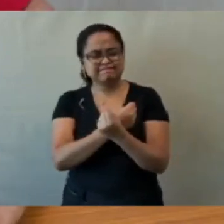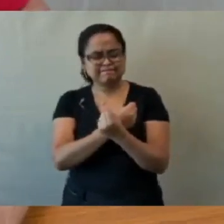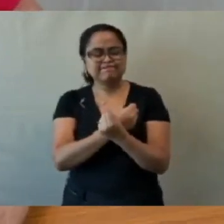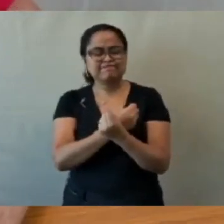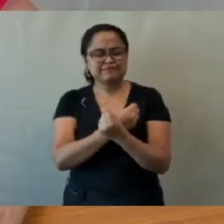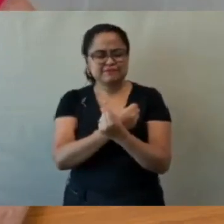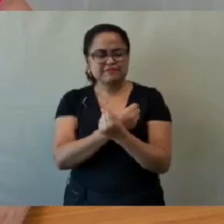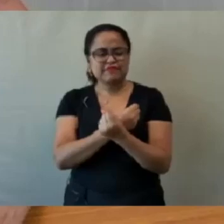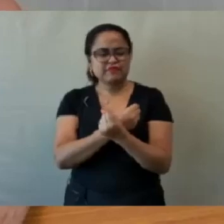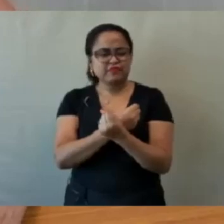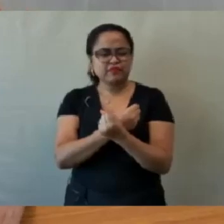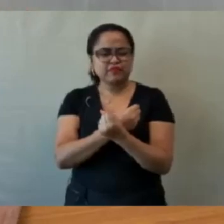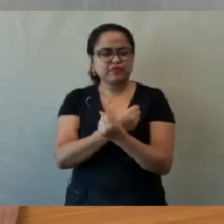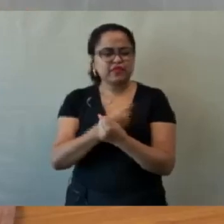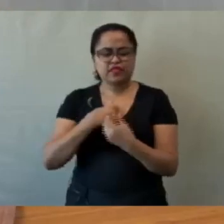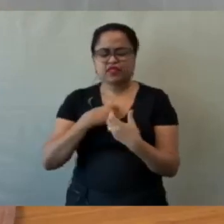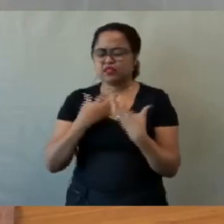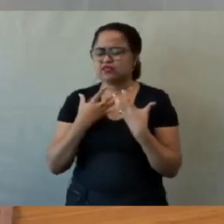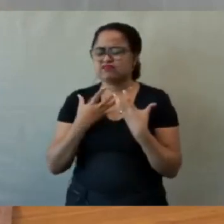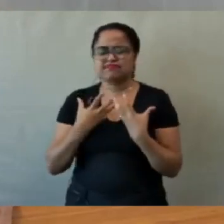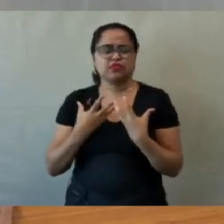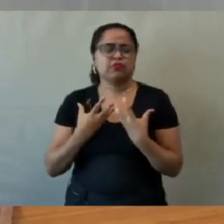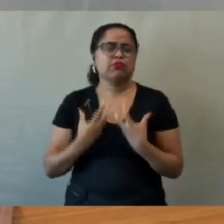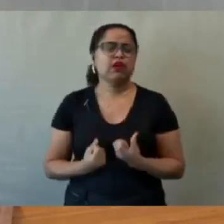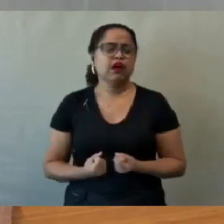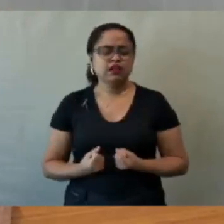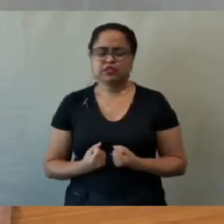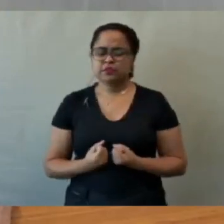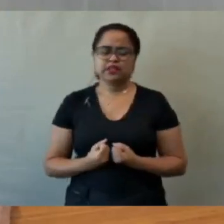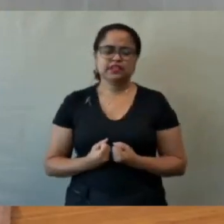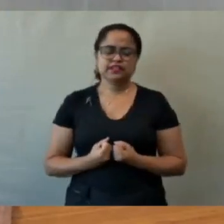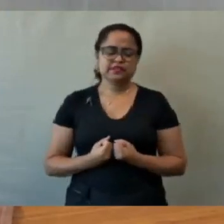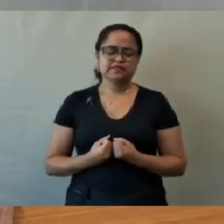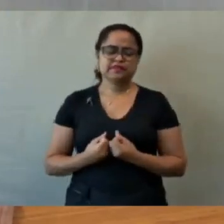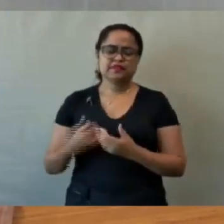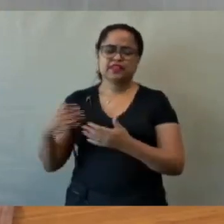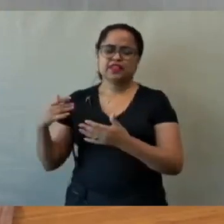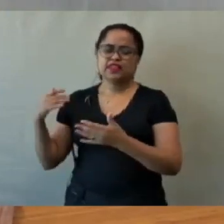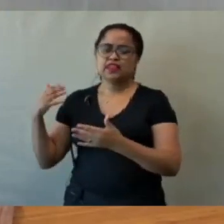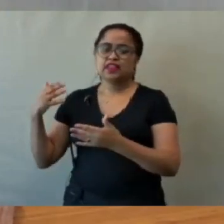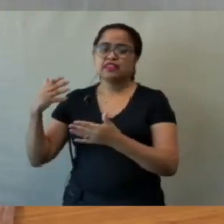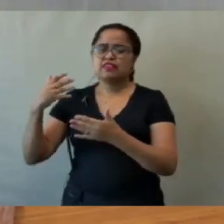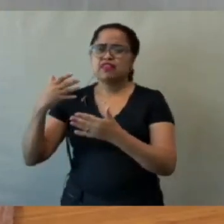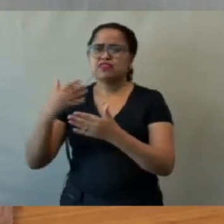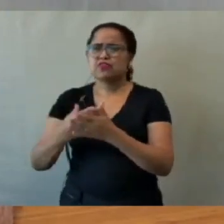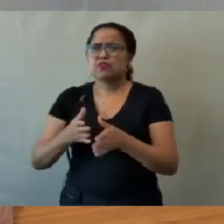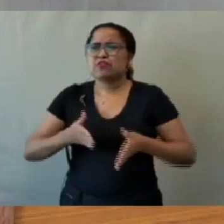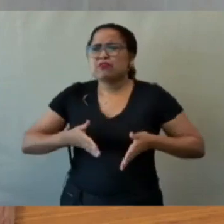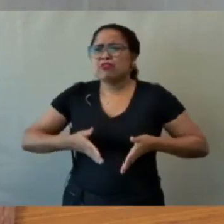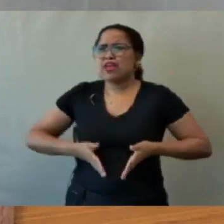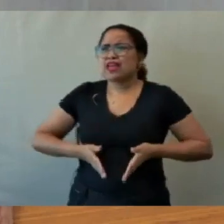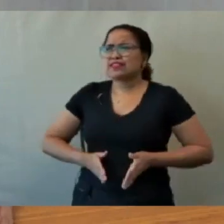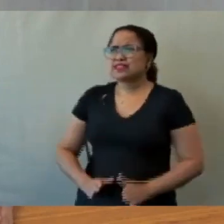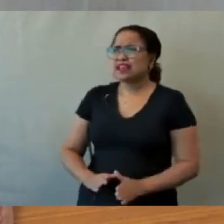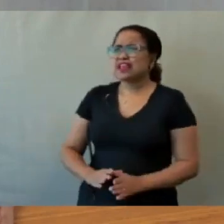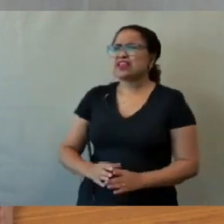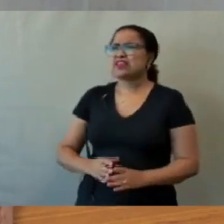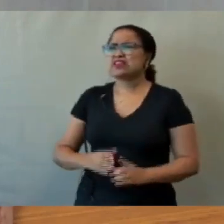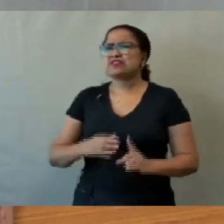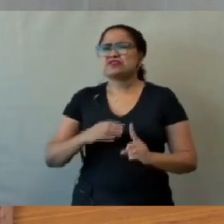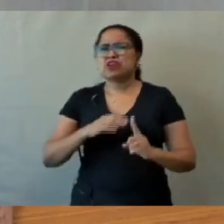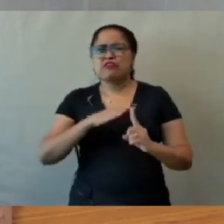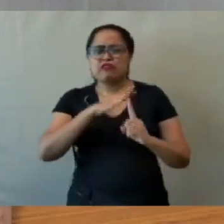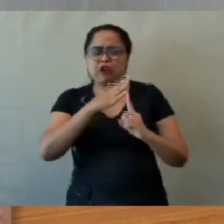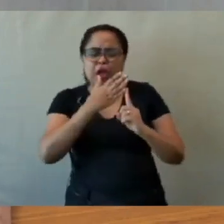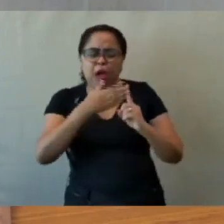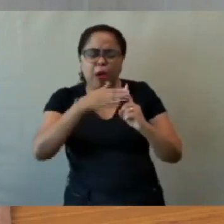escravizado. Eu não aguento mais, porque eu sou escravizada desde quando eu nasci. Tá? Eu já fui abusada